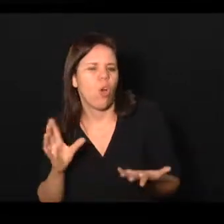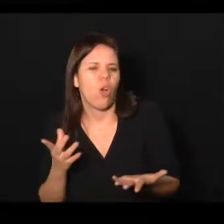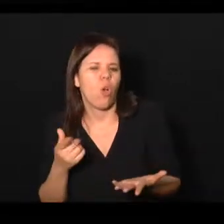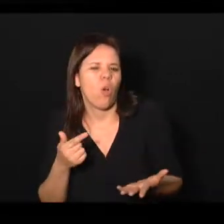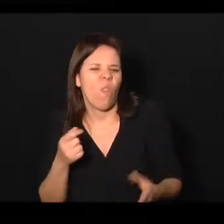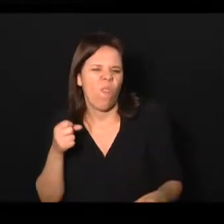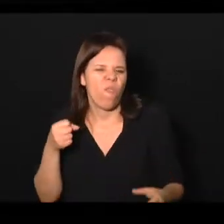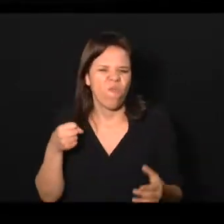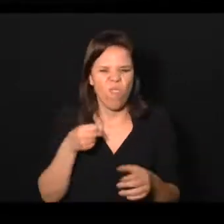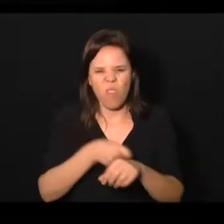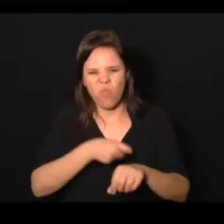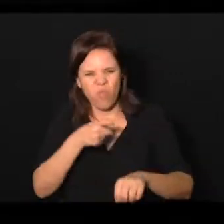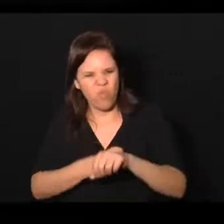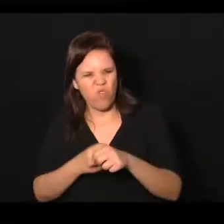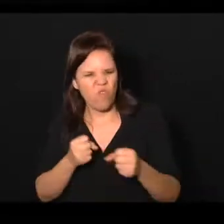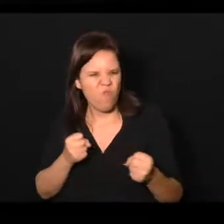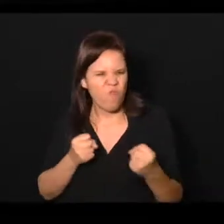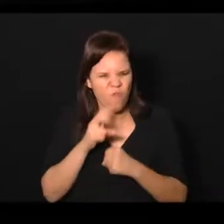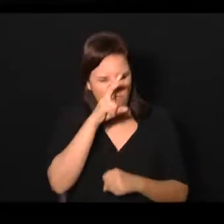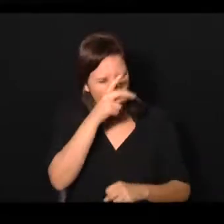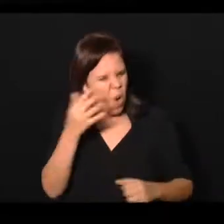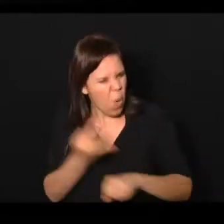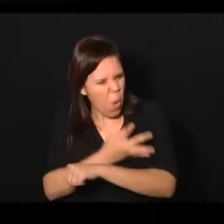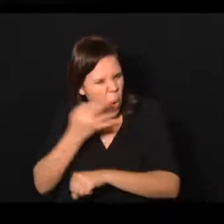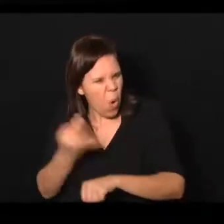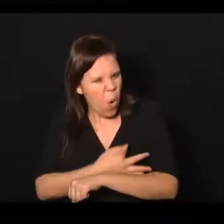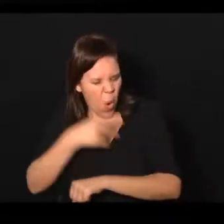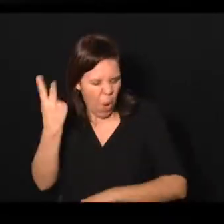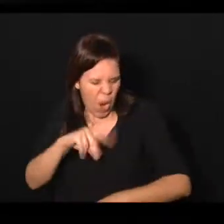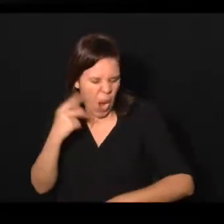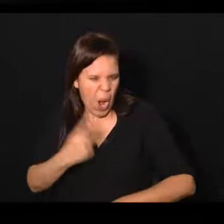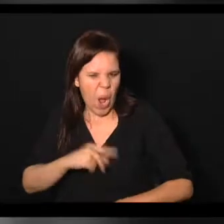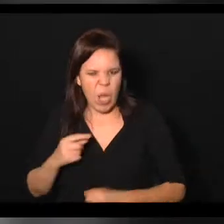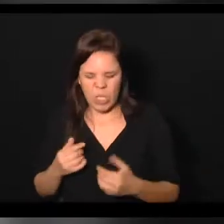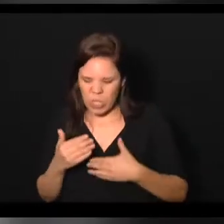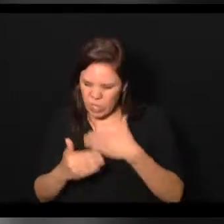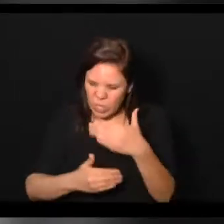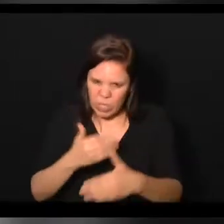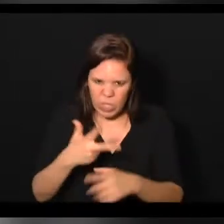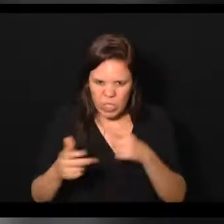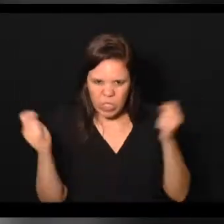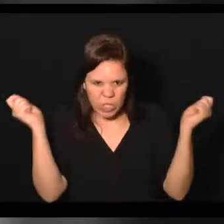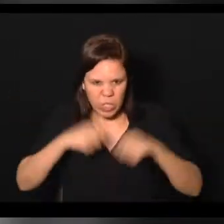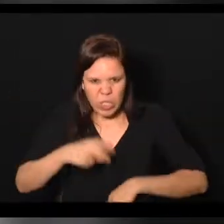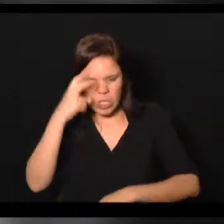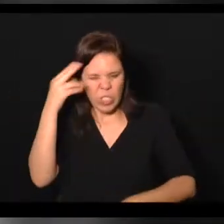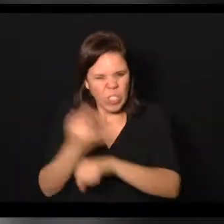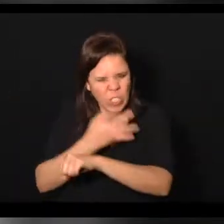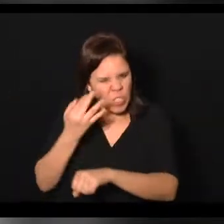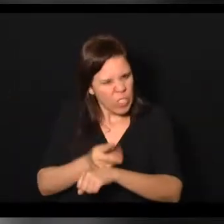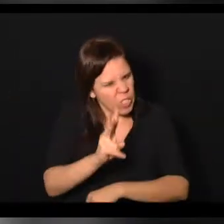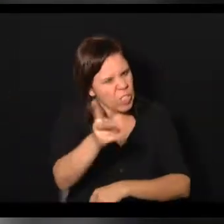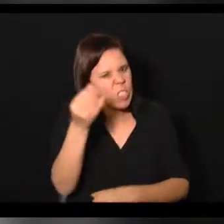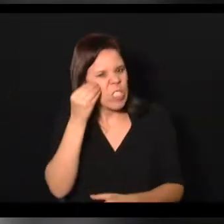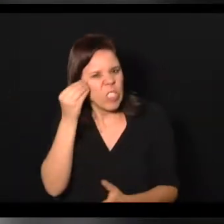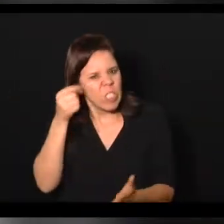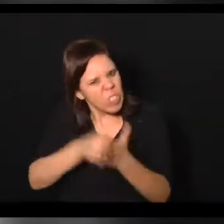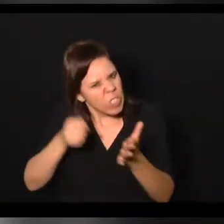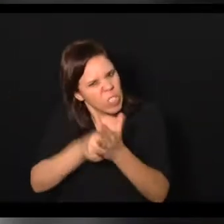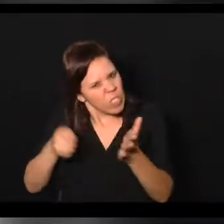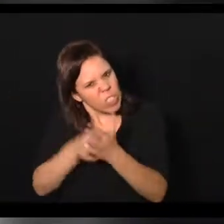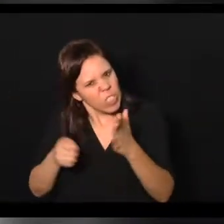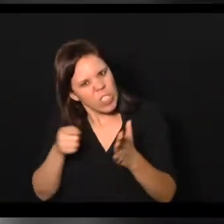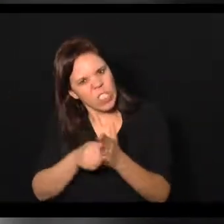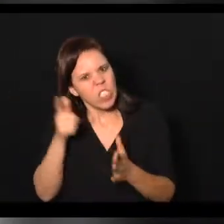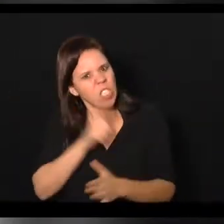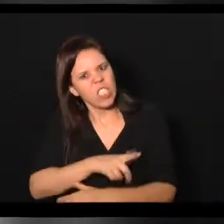duro. Se trata de quanto você aguenta apanhar e seguir em frente, o quanto você é capaz de aguentar e continuar tentando. É assim